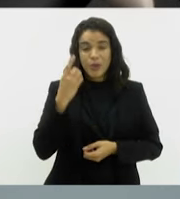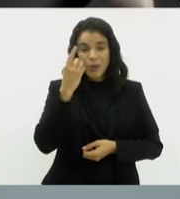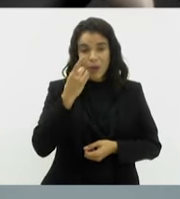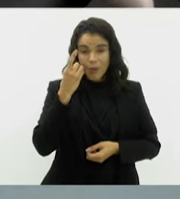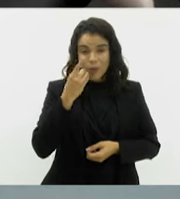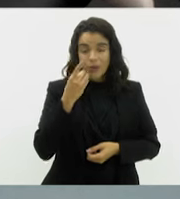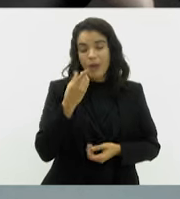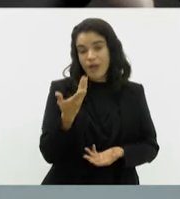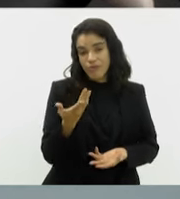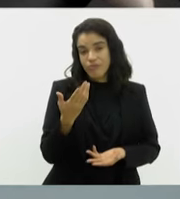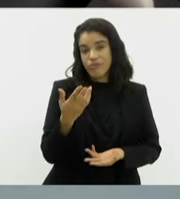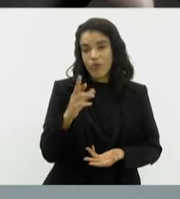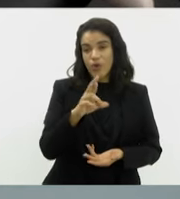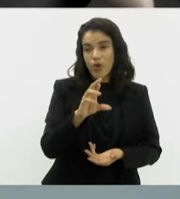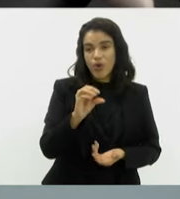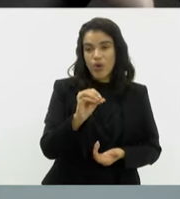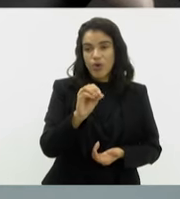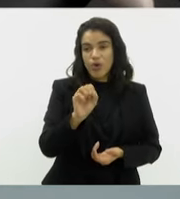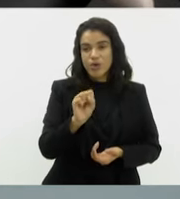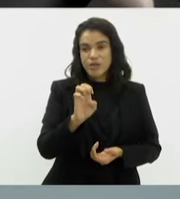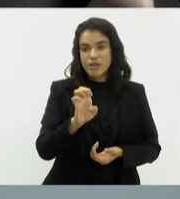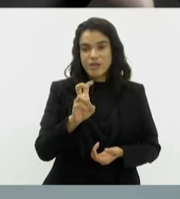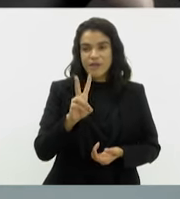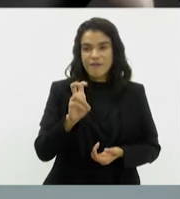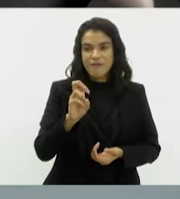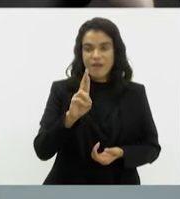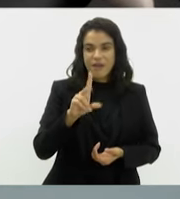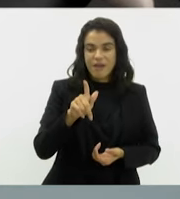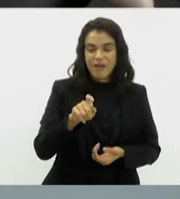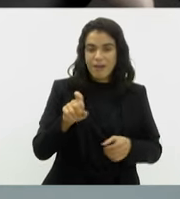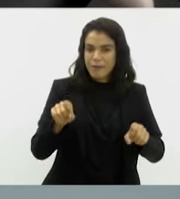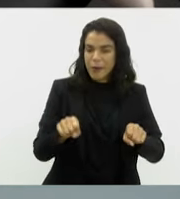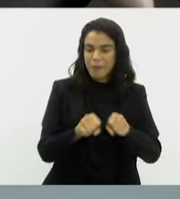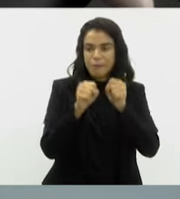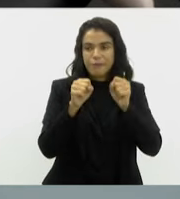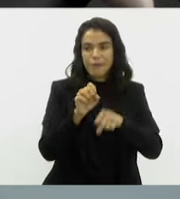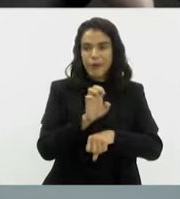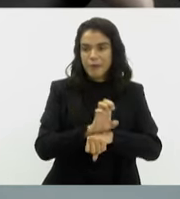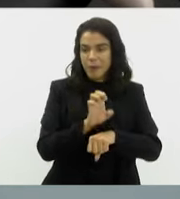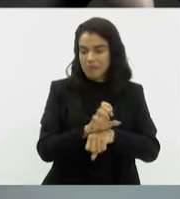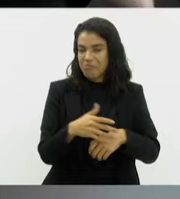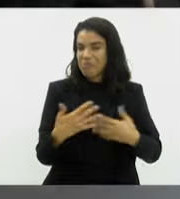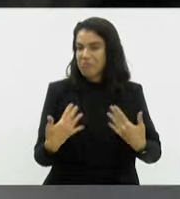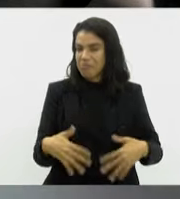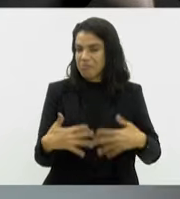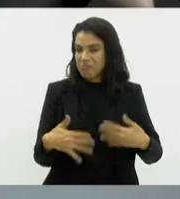Reis é um grande colaborador para quebrar o Estado.